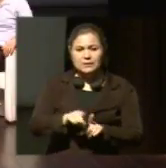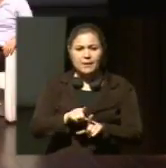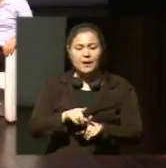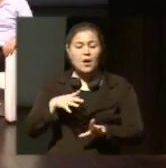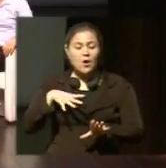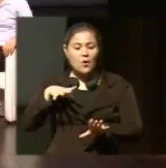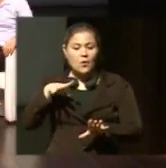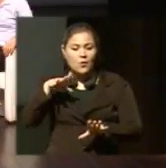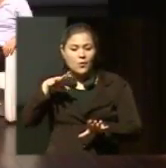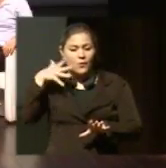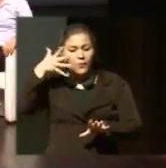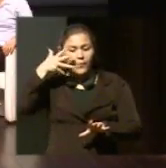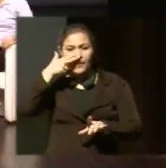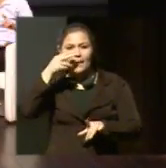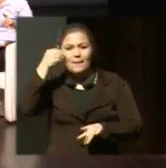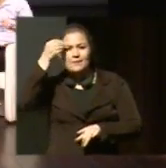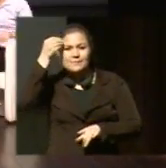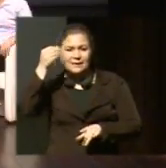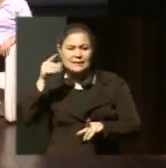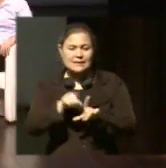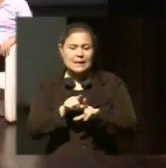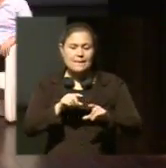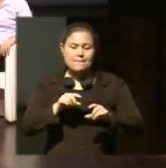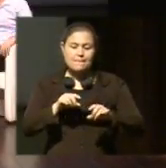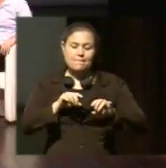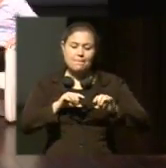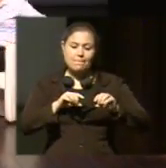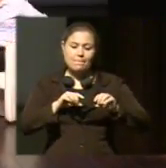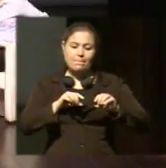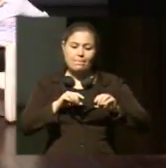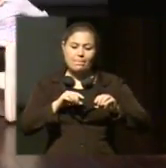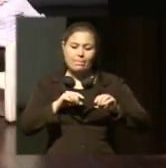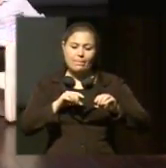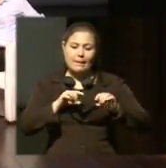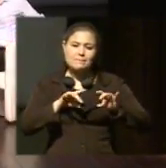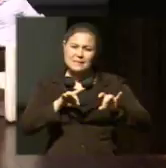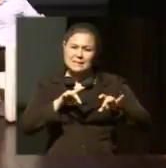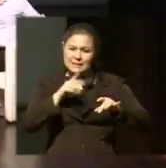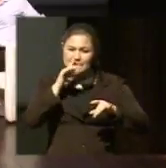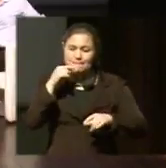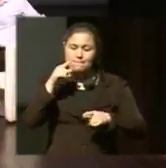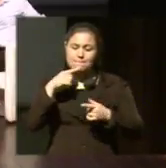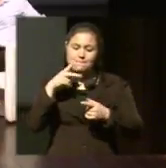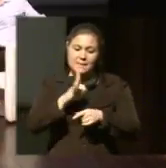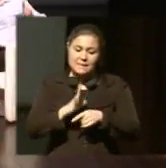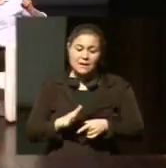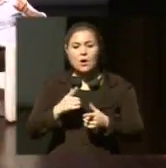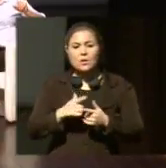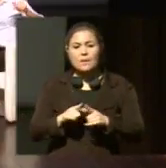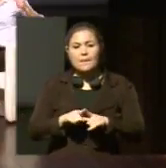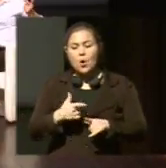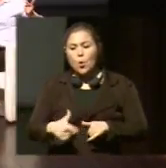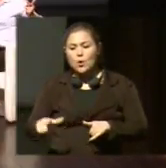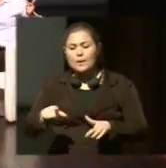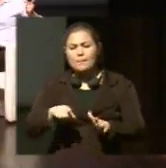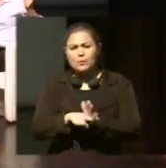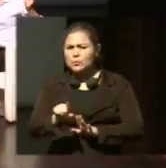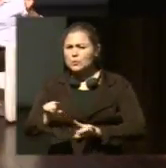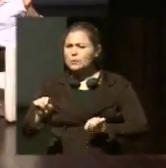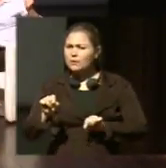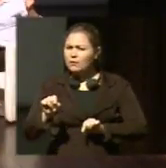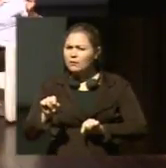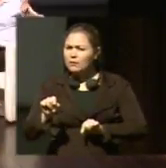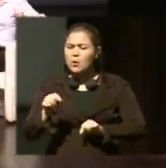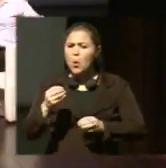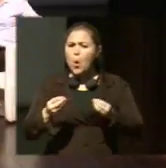especialista brasileira, que é a Gita Deber, logo no início da tarde. E aí outra pergunta que fica também será, é a seguinte: o que